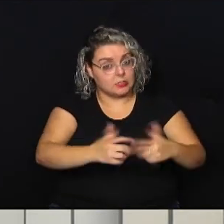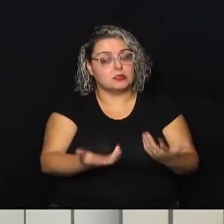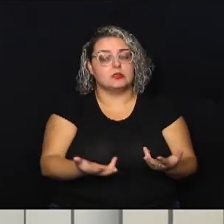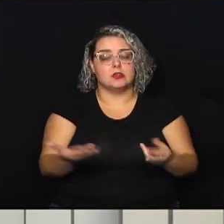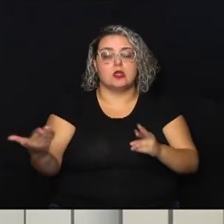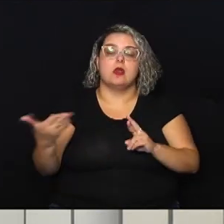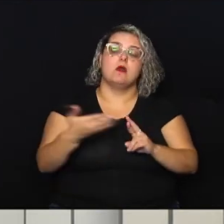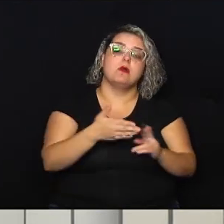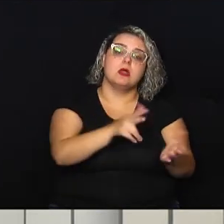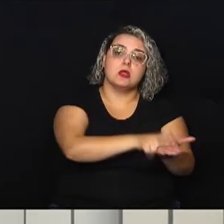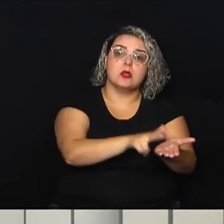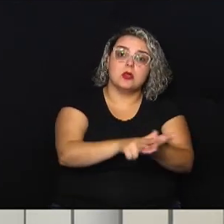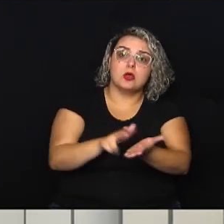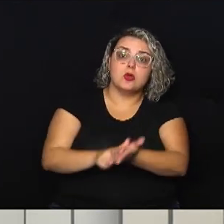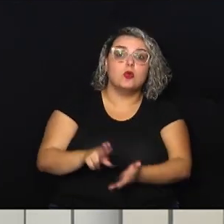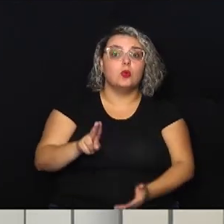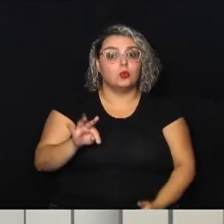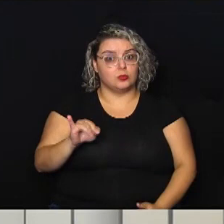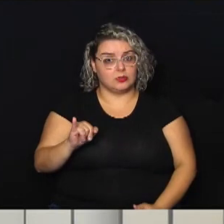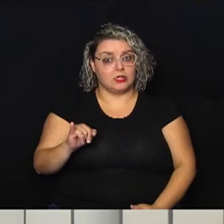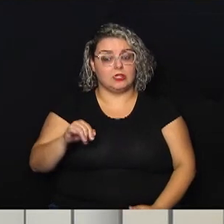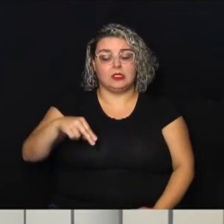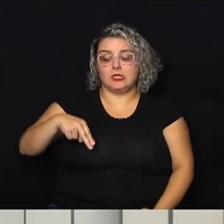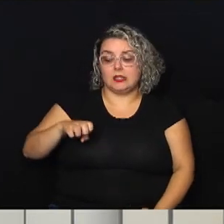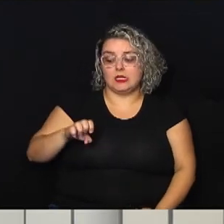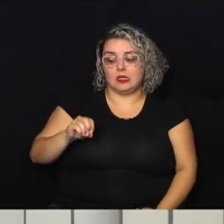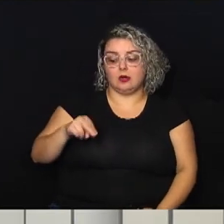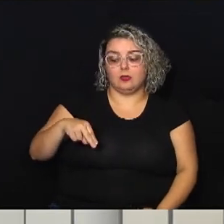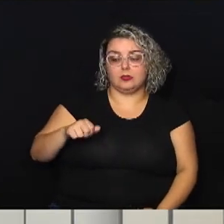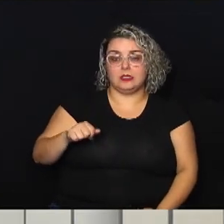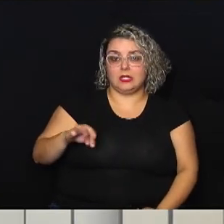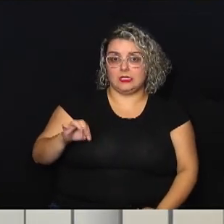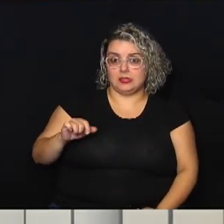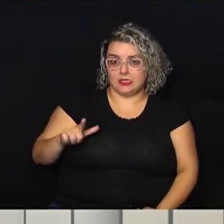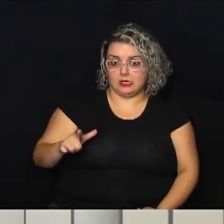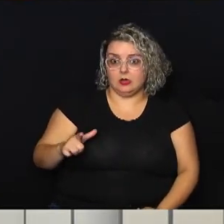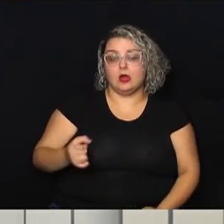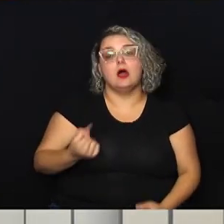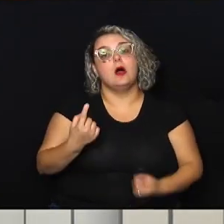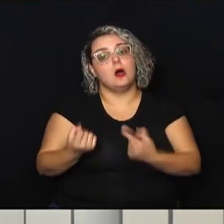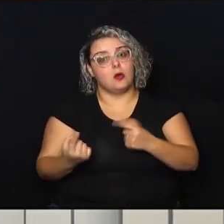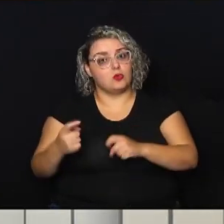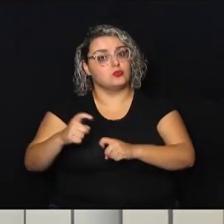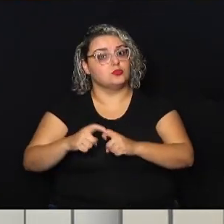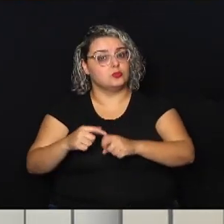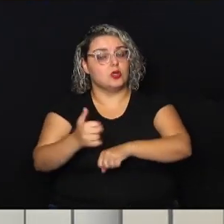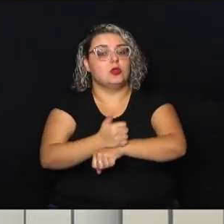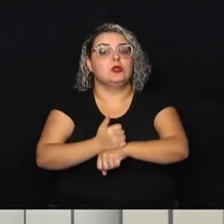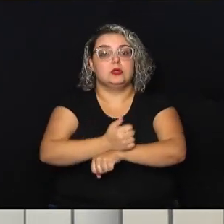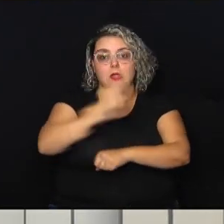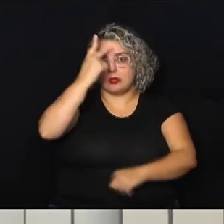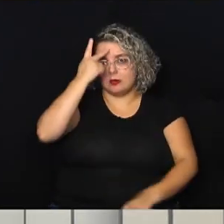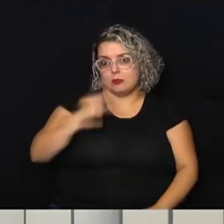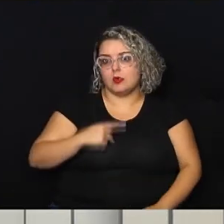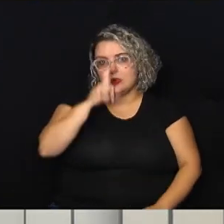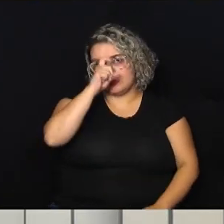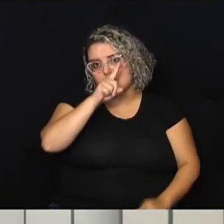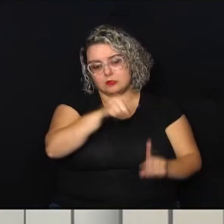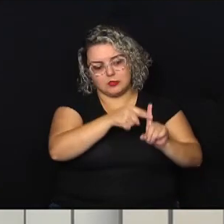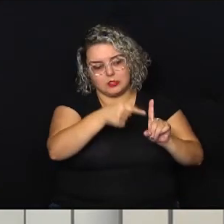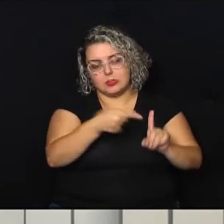dos leitos na UTI neonatal, alguns médicos neonatologistas da própria maternidade de